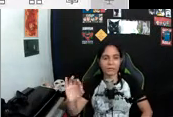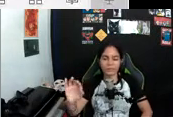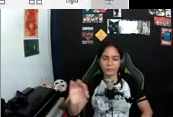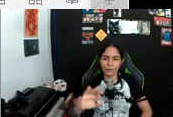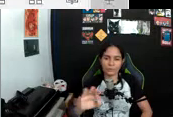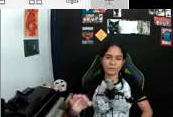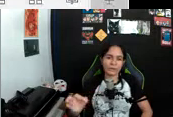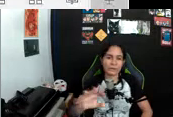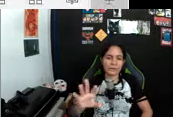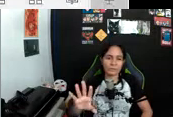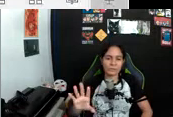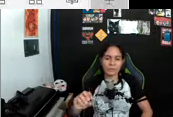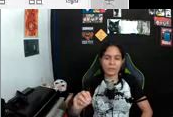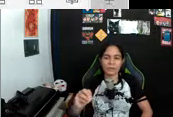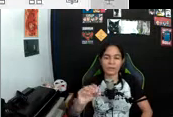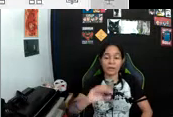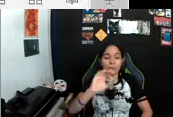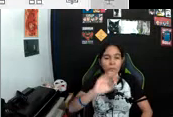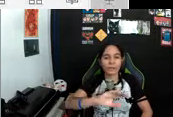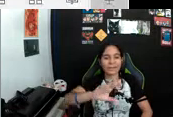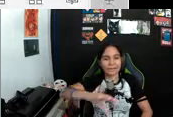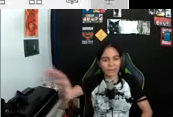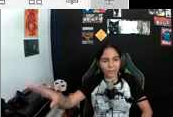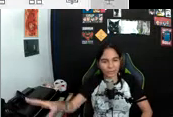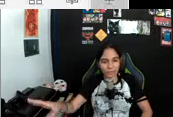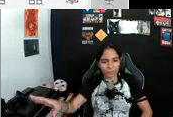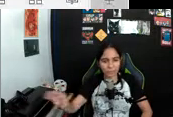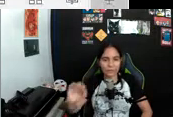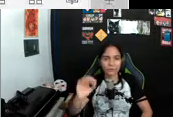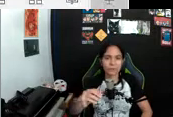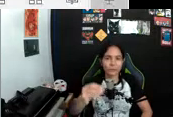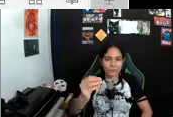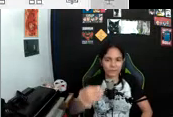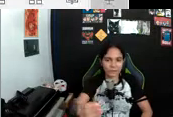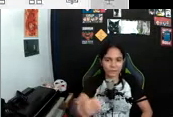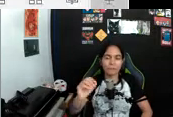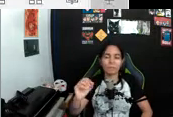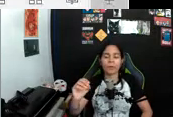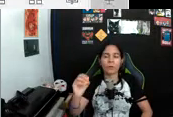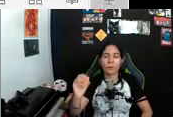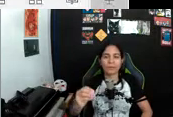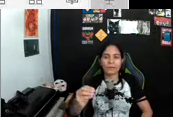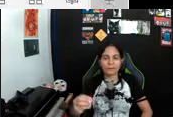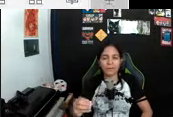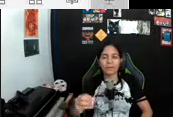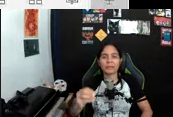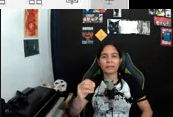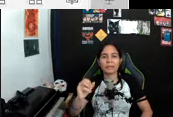realidade? Vou trazer um assunto aqui, não vou entrar no assunto, tá? Eu só vou citar. Quantas vezes,